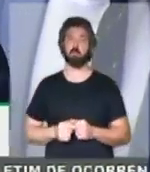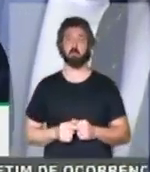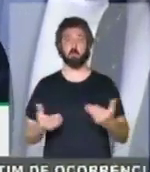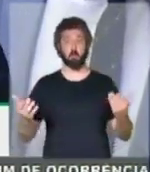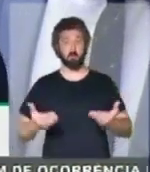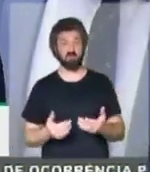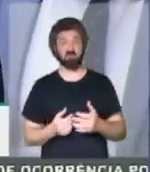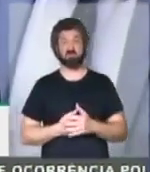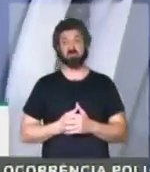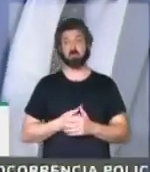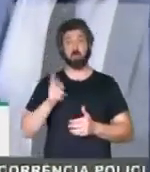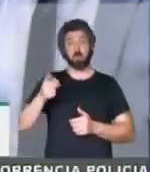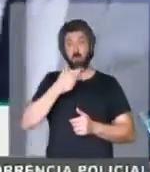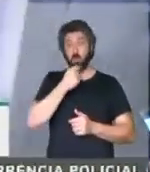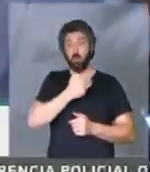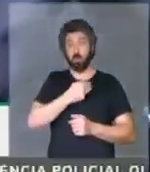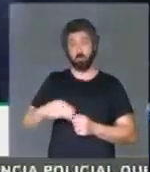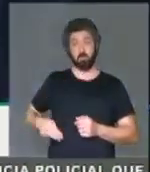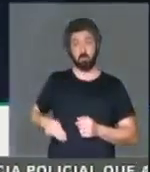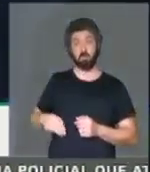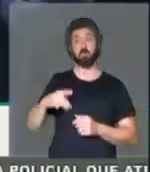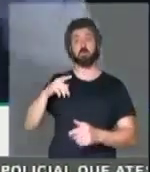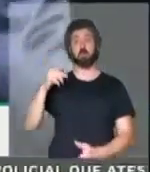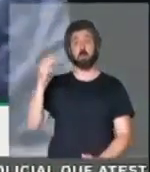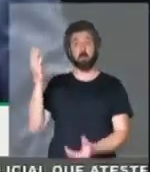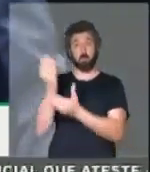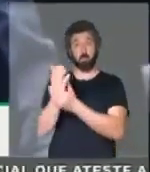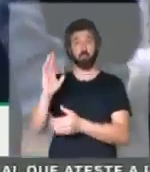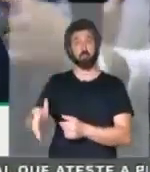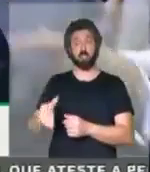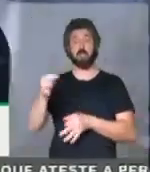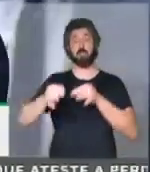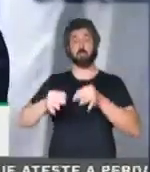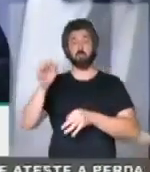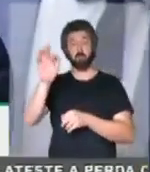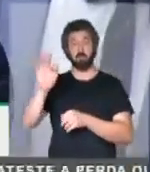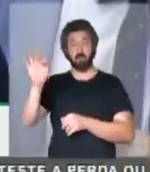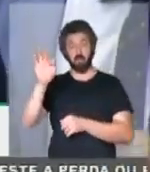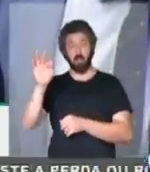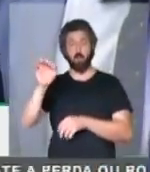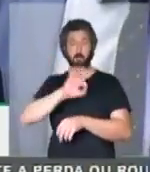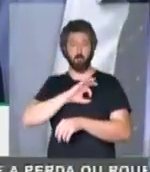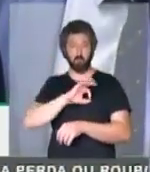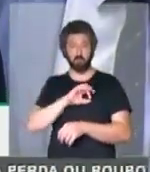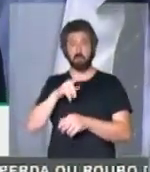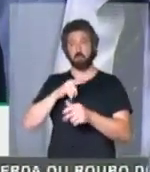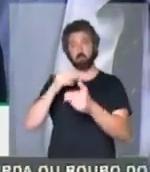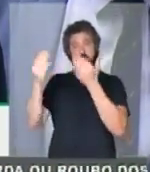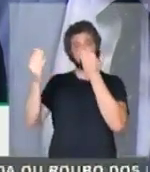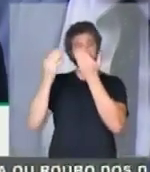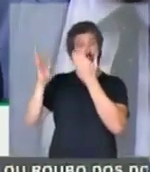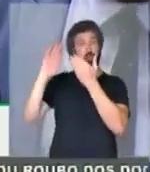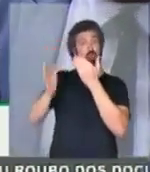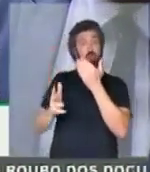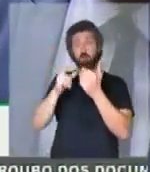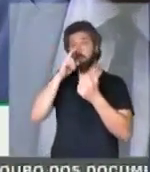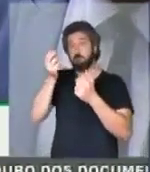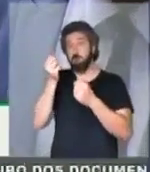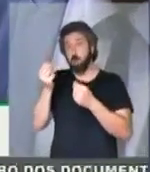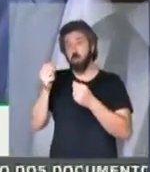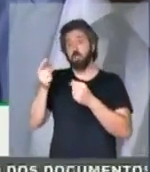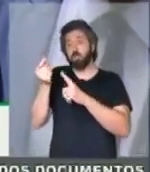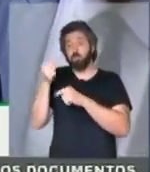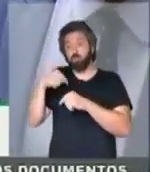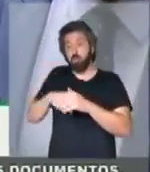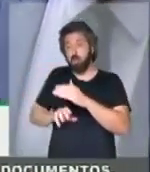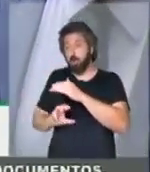e hoje esse ministro é indiciado pela polícia federal e pelo ministério público hoje há fortes indícios de